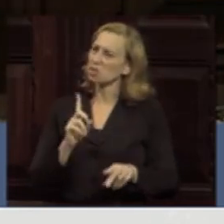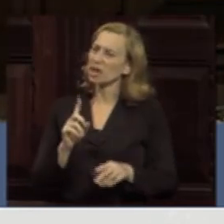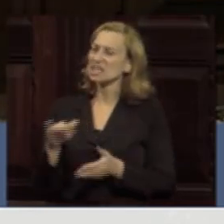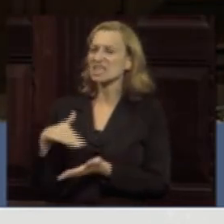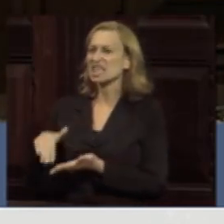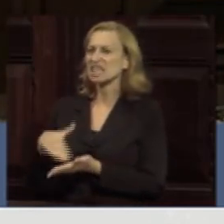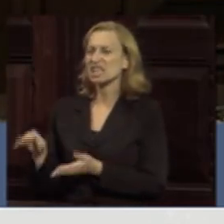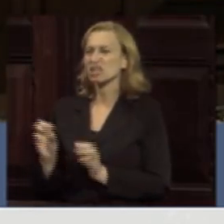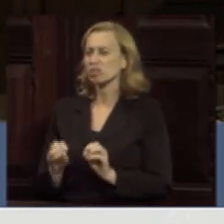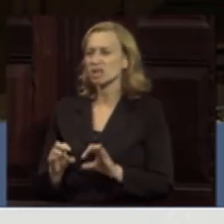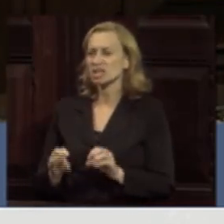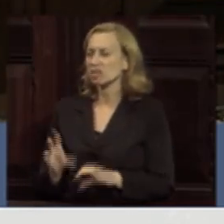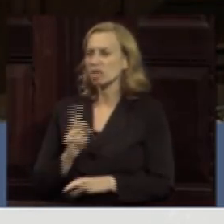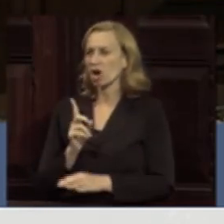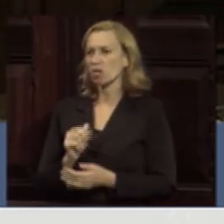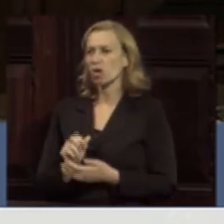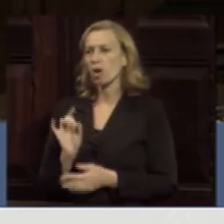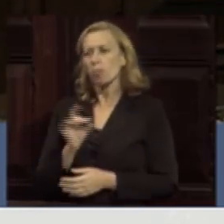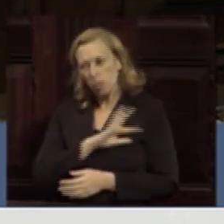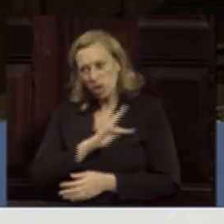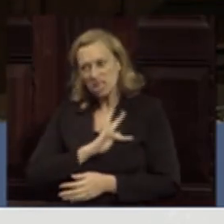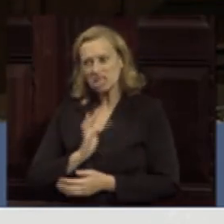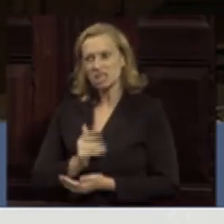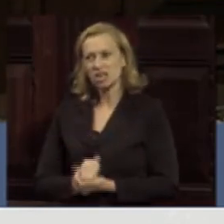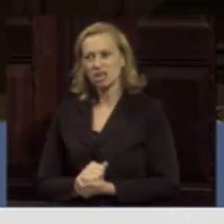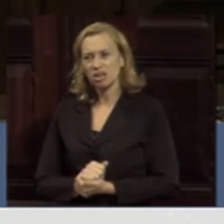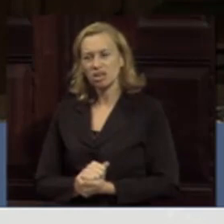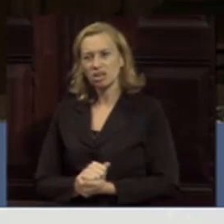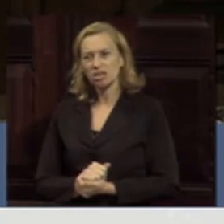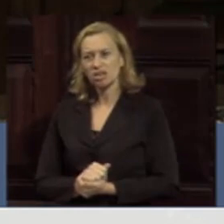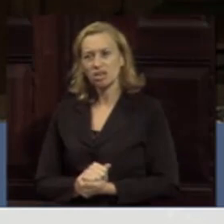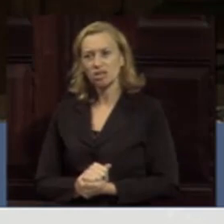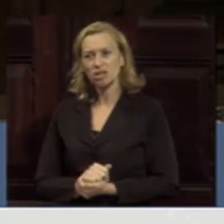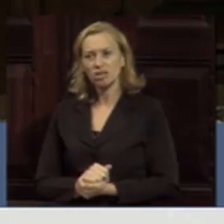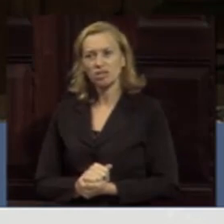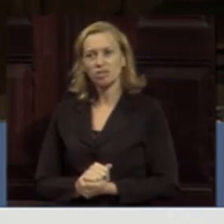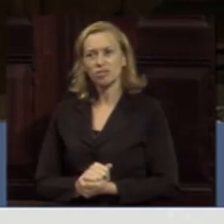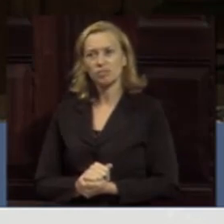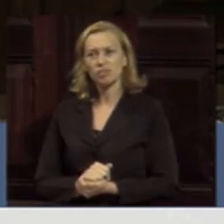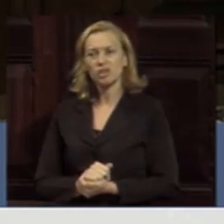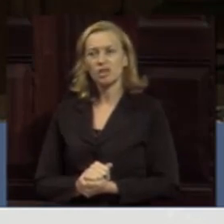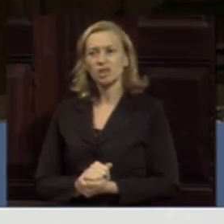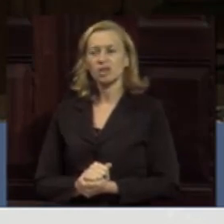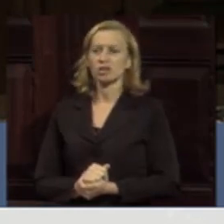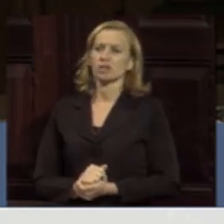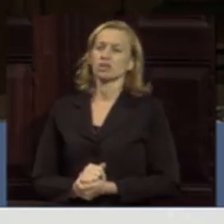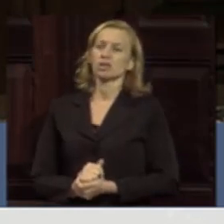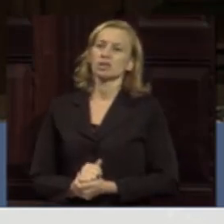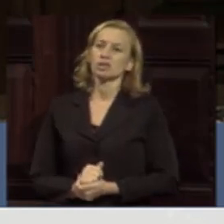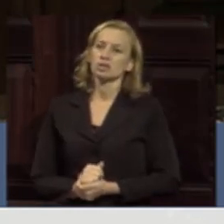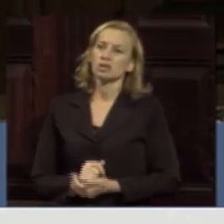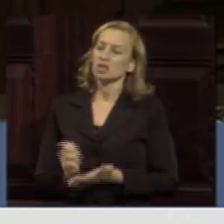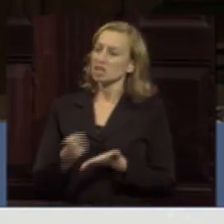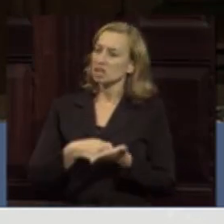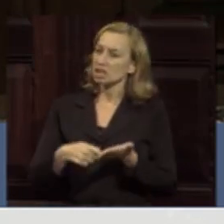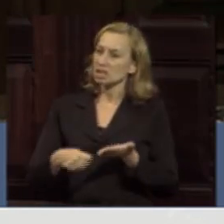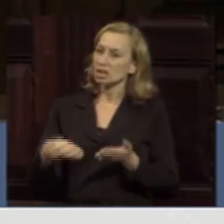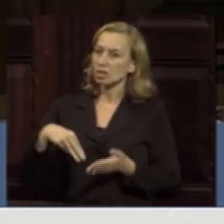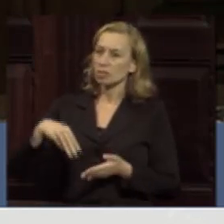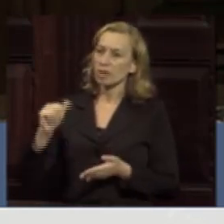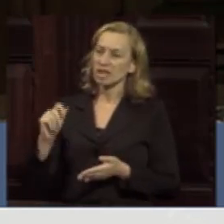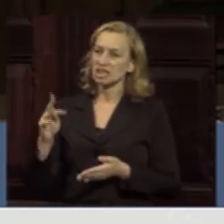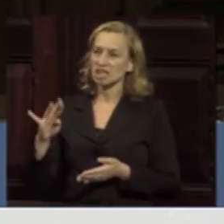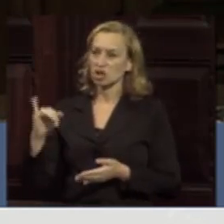coordenação pedagógica. E, por incrível que pareça, esse sistema de matrícula na rede estadual se